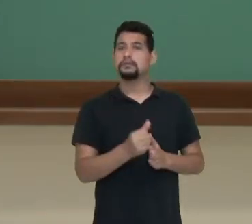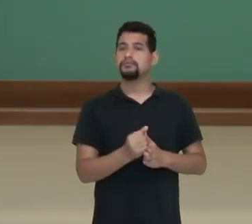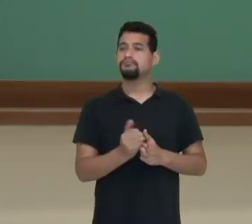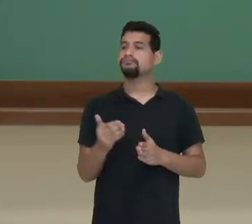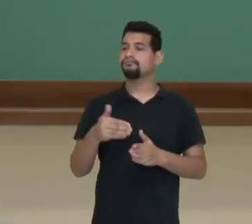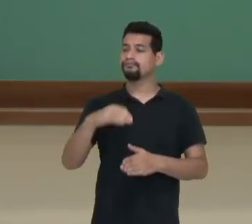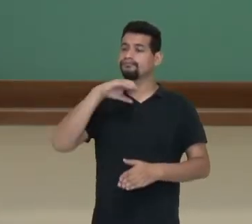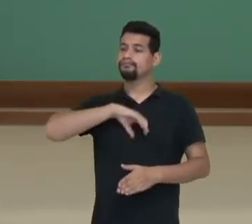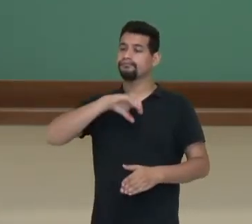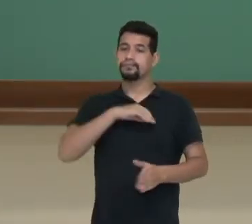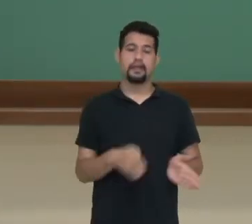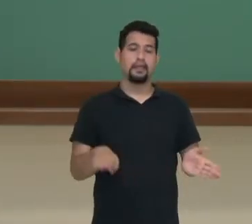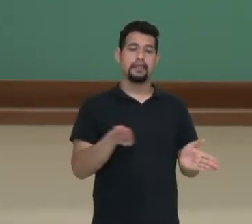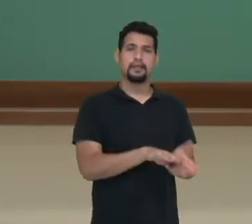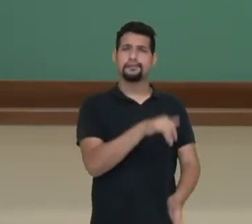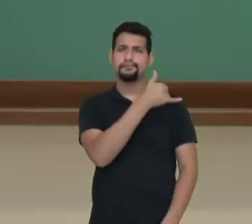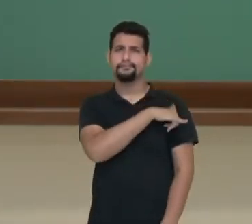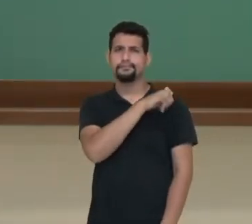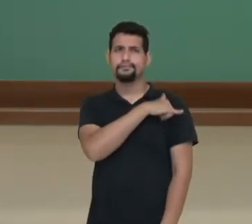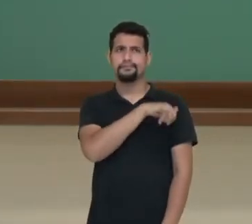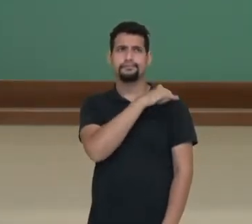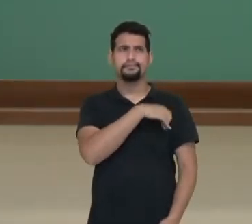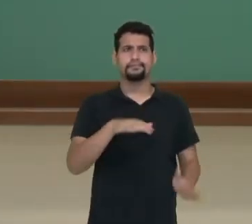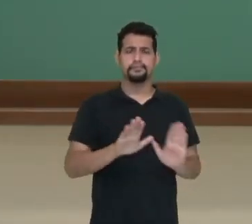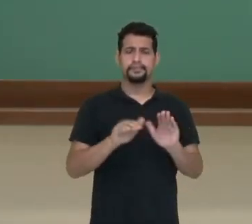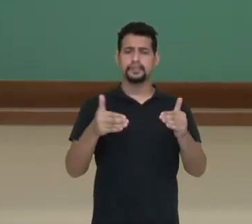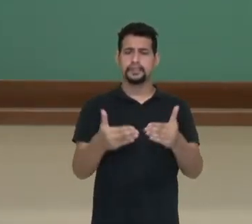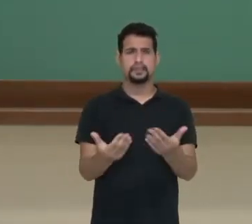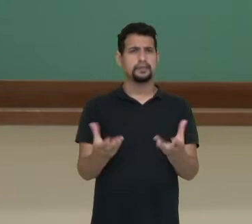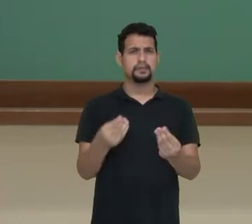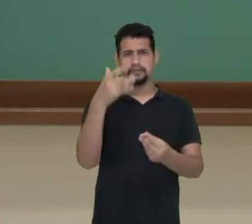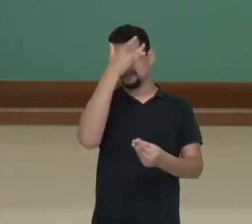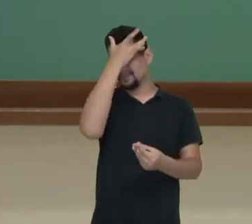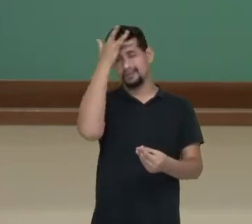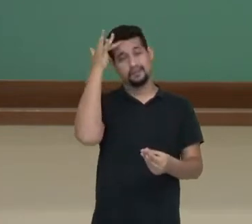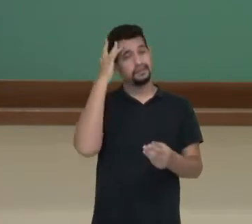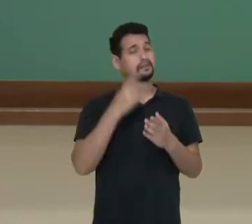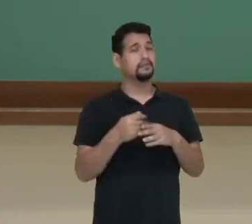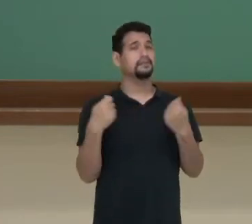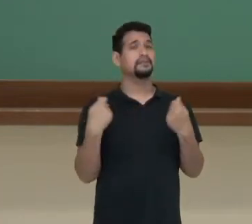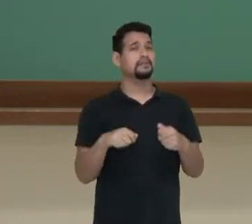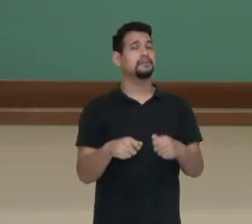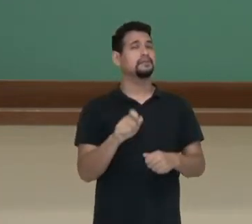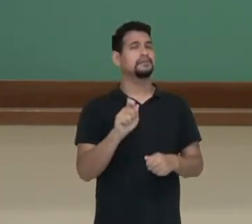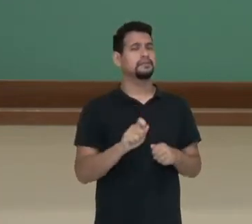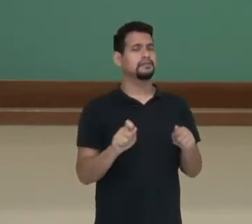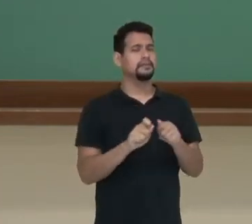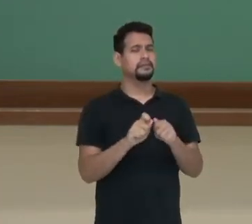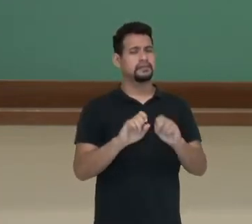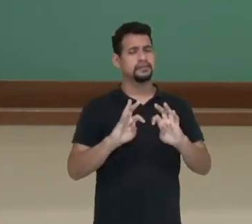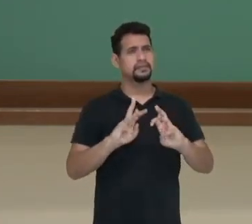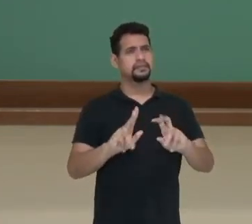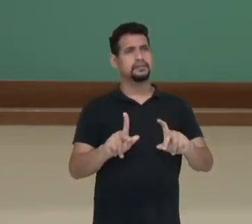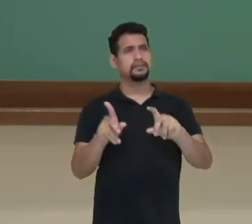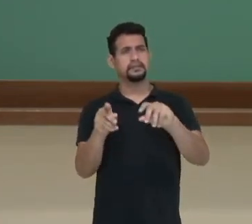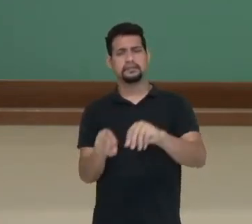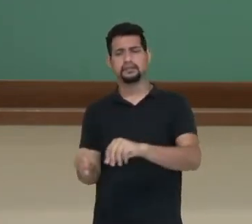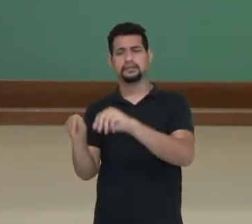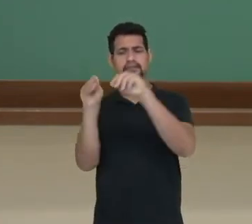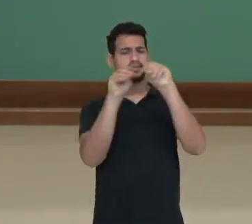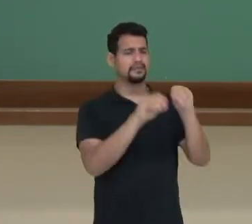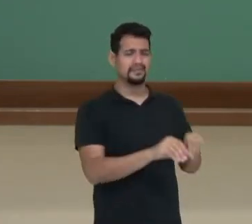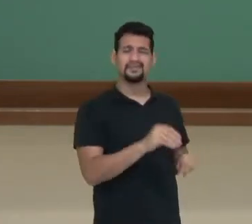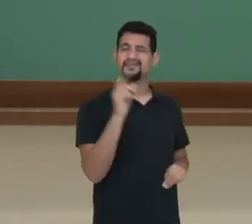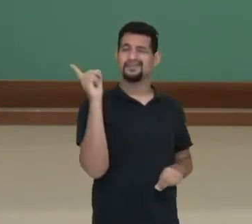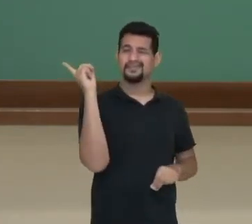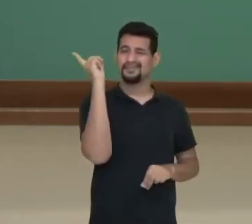Perceba a presença naval de um grande contingente necessário para fazer toda essa transferência muito complicada,